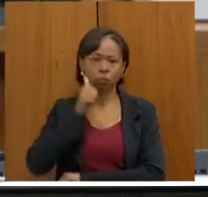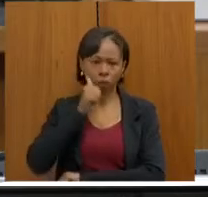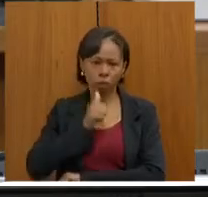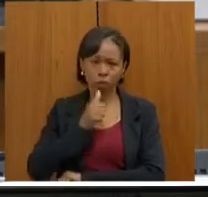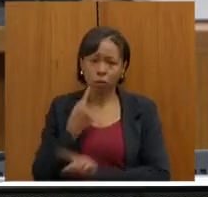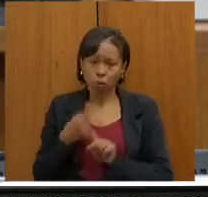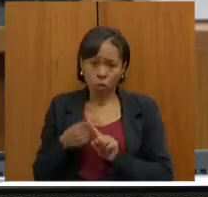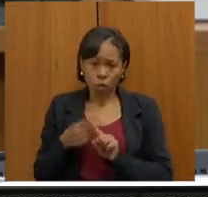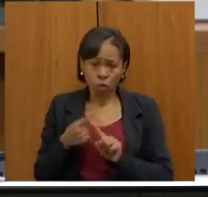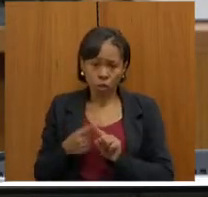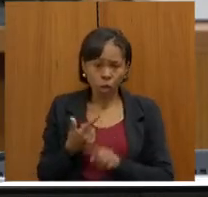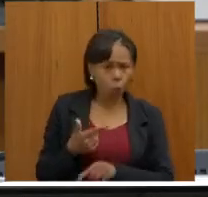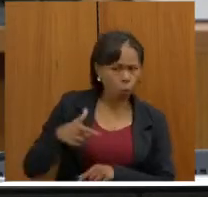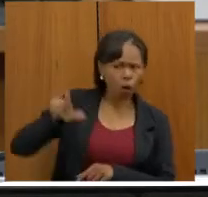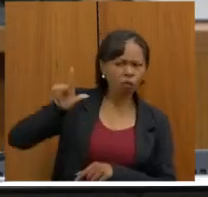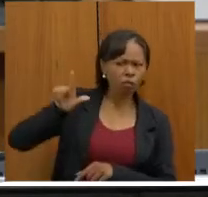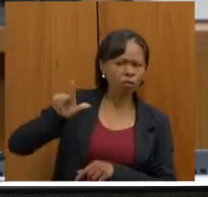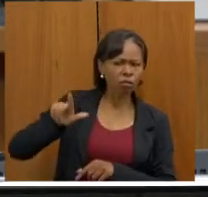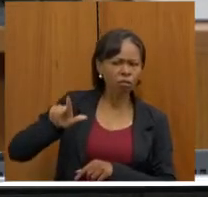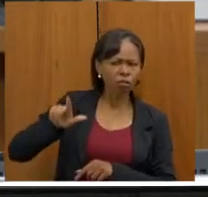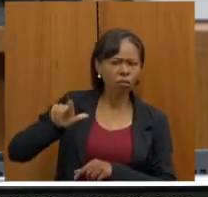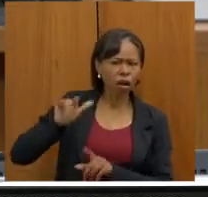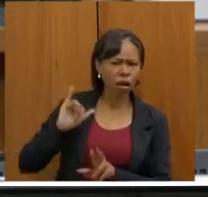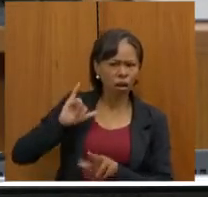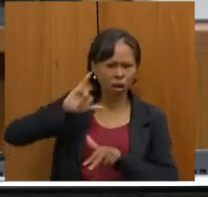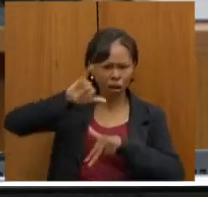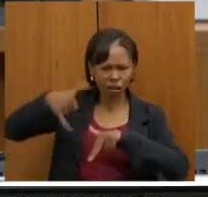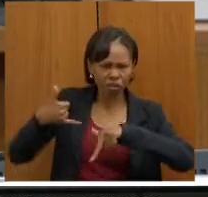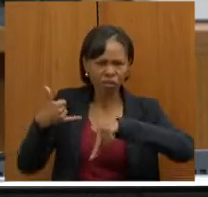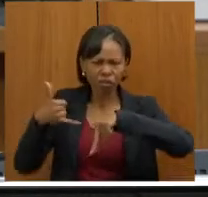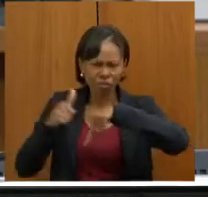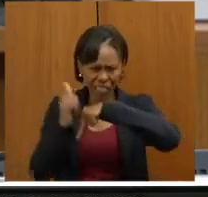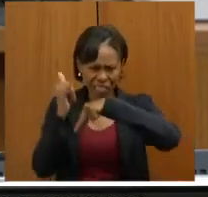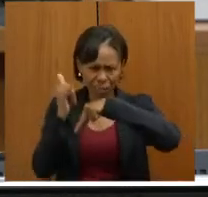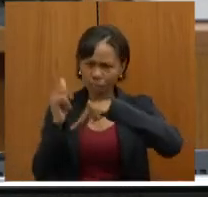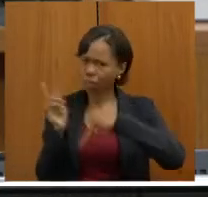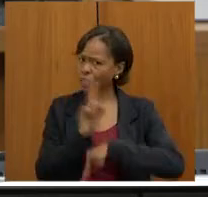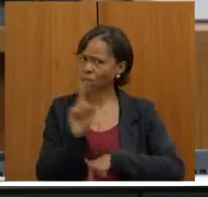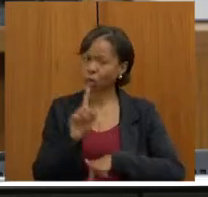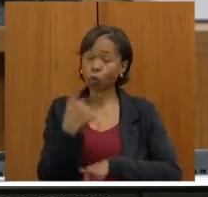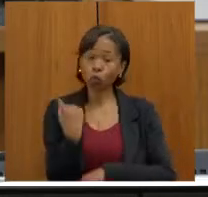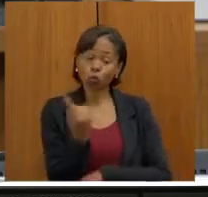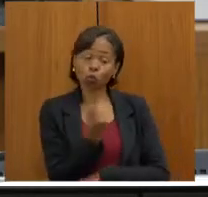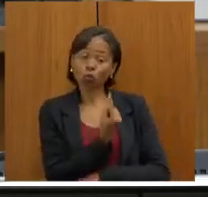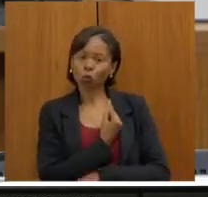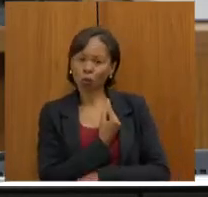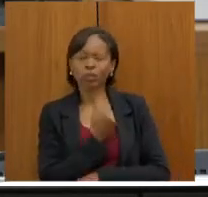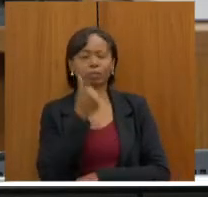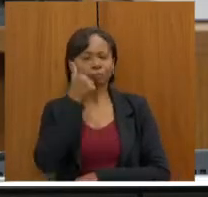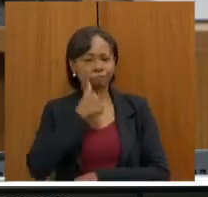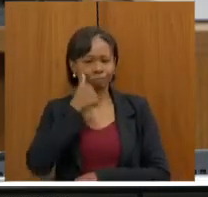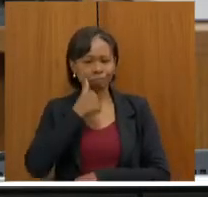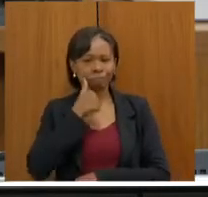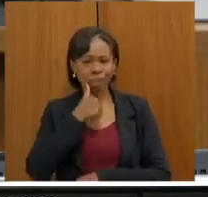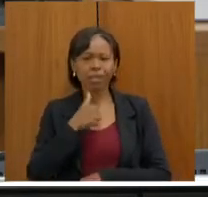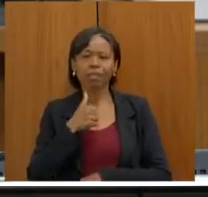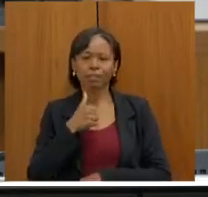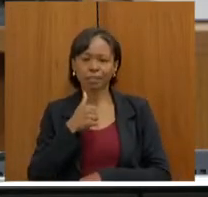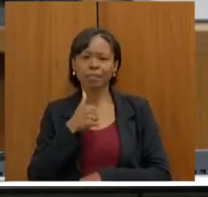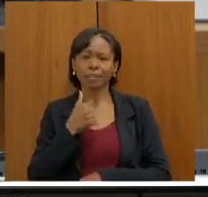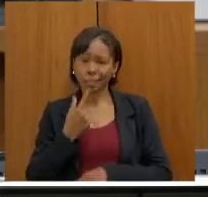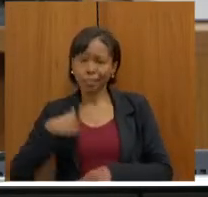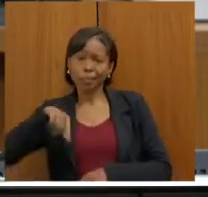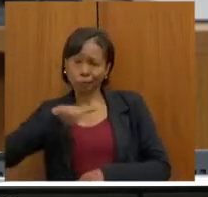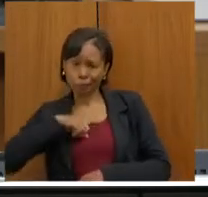não é o outro não é a outra que é vítima Nós somos mulheres e somos passíveis de ser